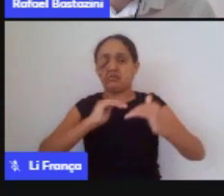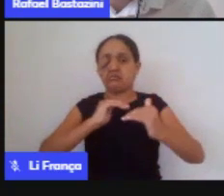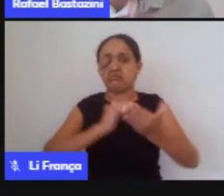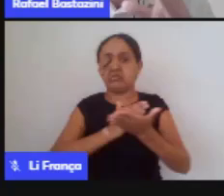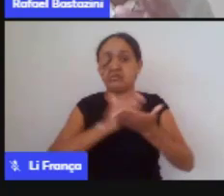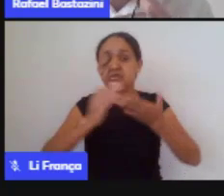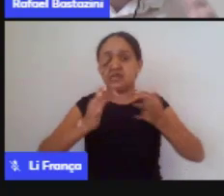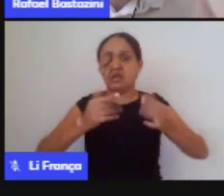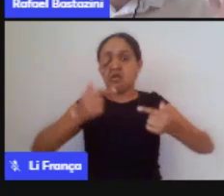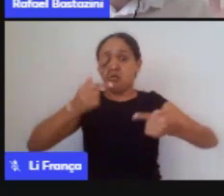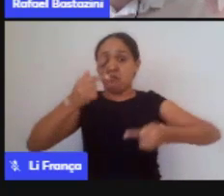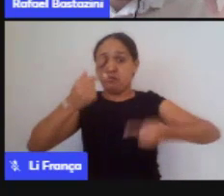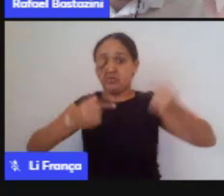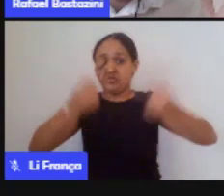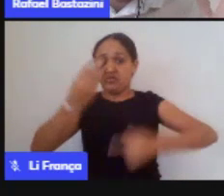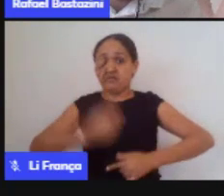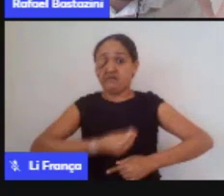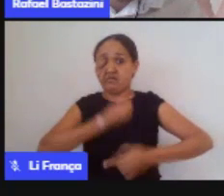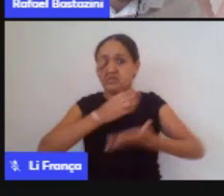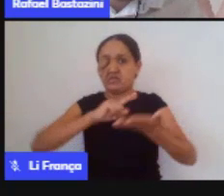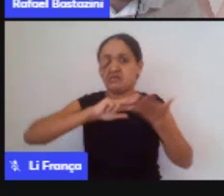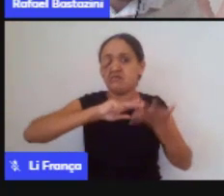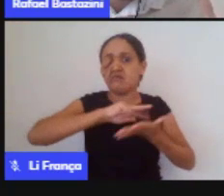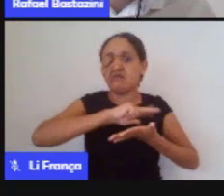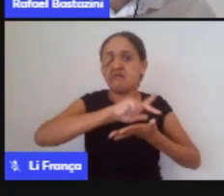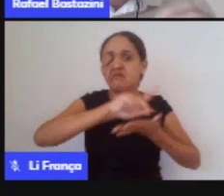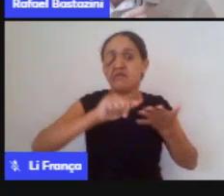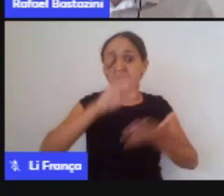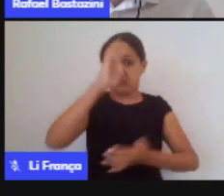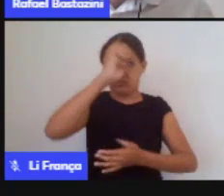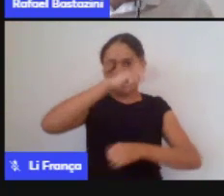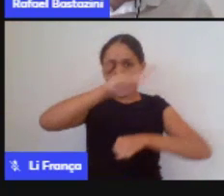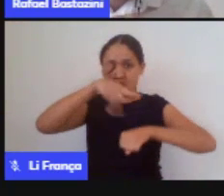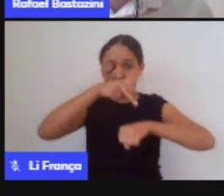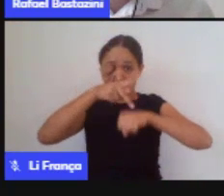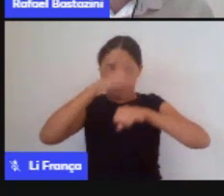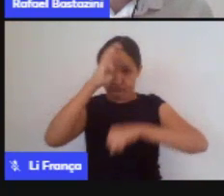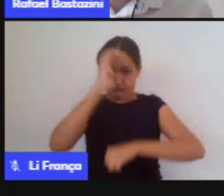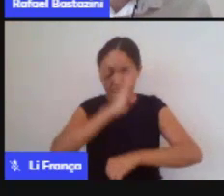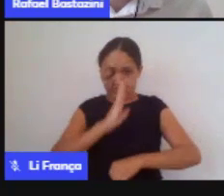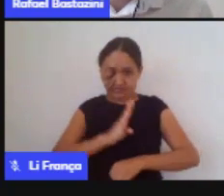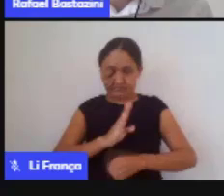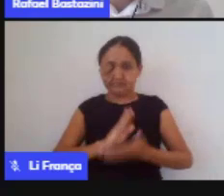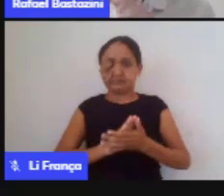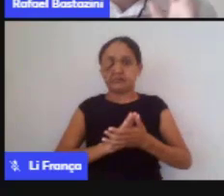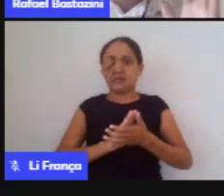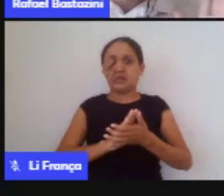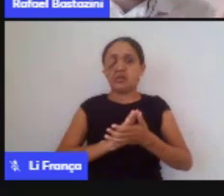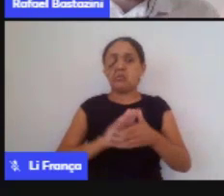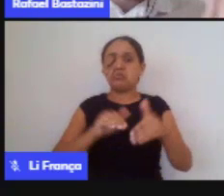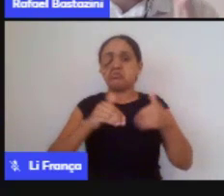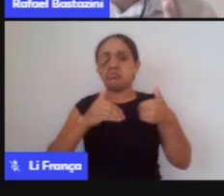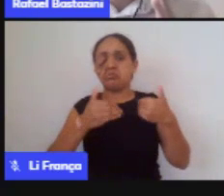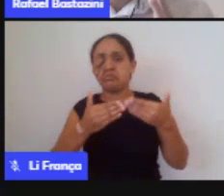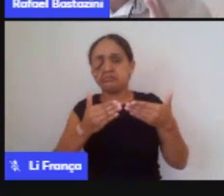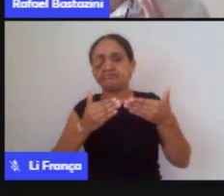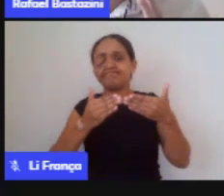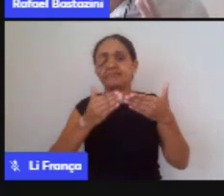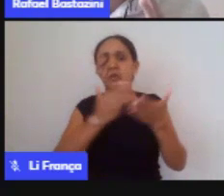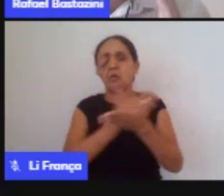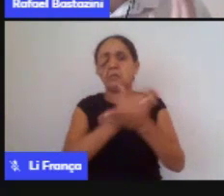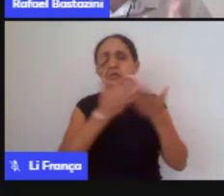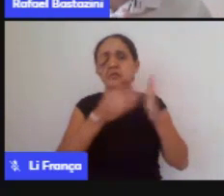a uma política habitacional em grande escala no nosso país. Consequência dessa política habitacional da década